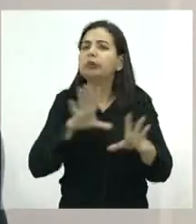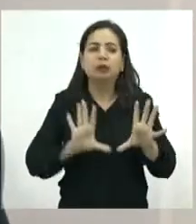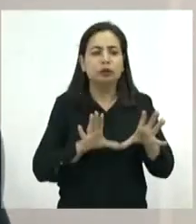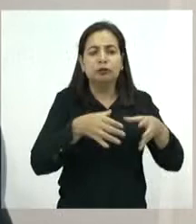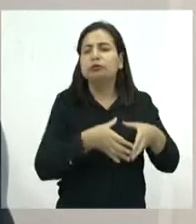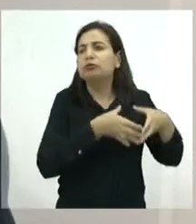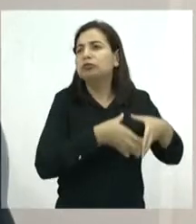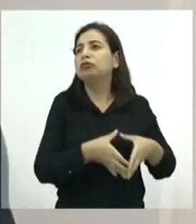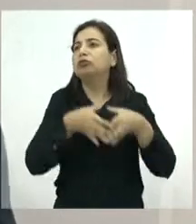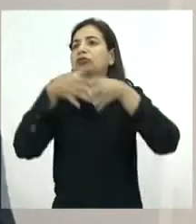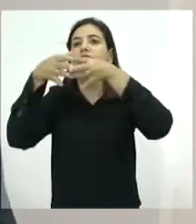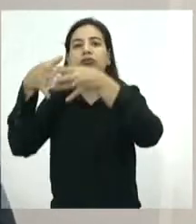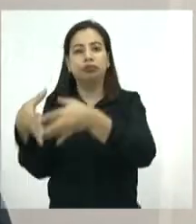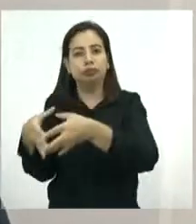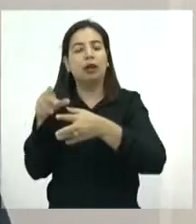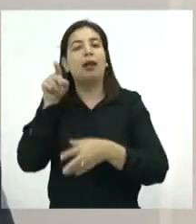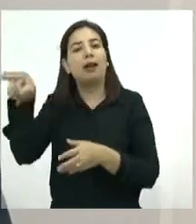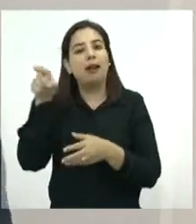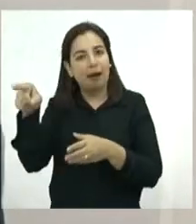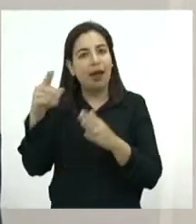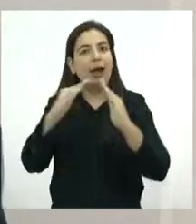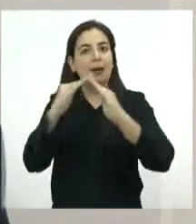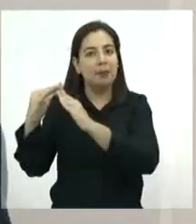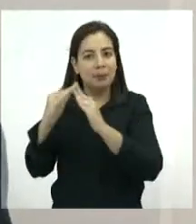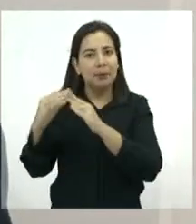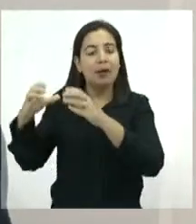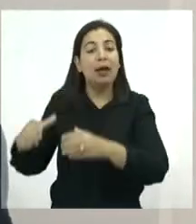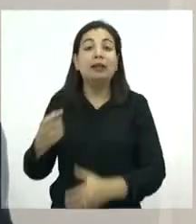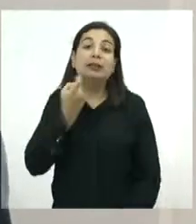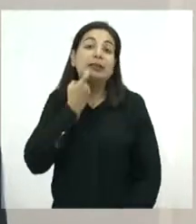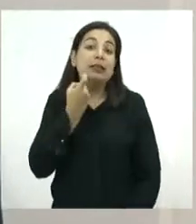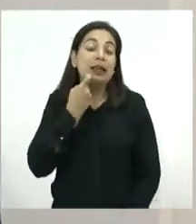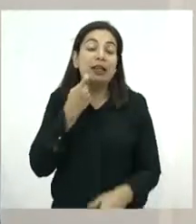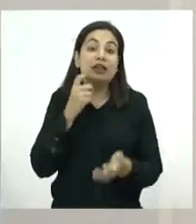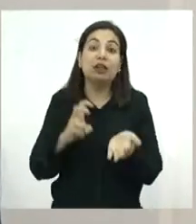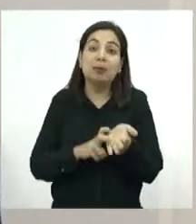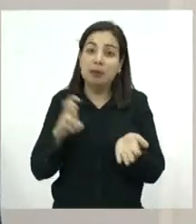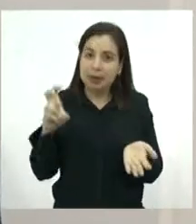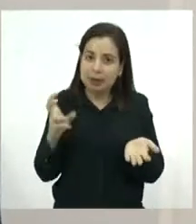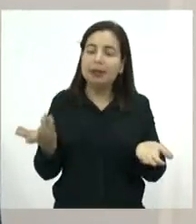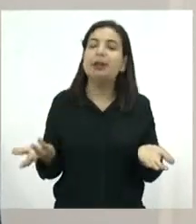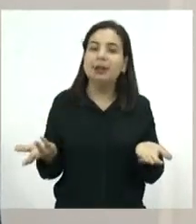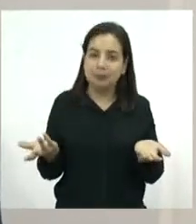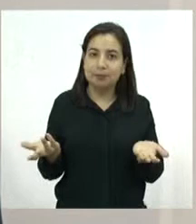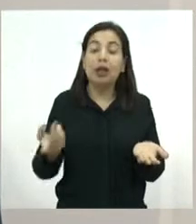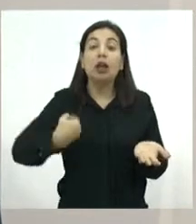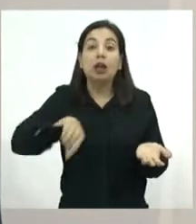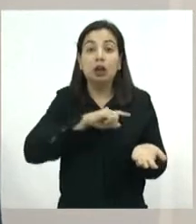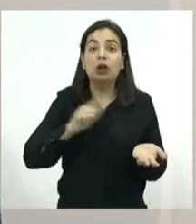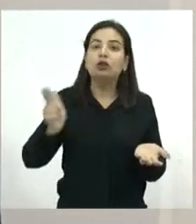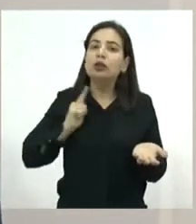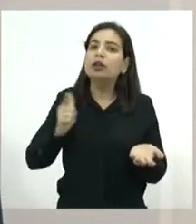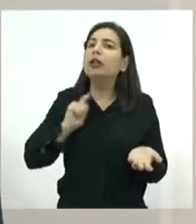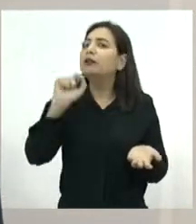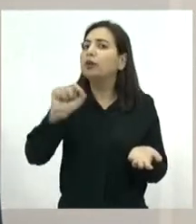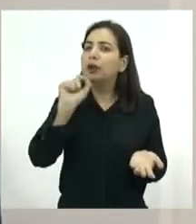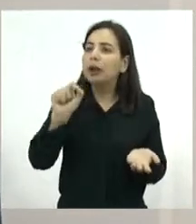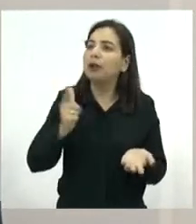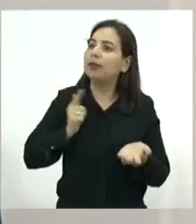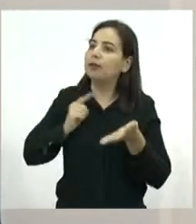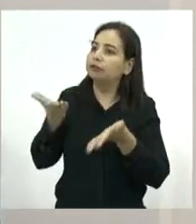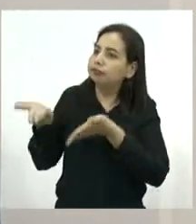todas as nossas atividades para o bairro naquela sexta-feira de manhã e tivemos a oportunidade de ali atender,